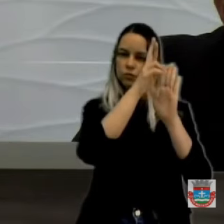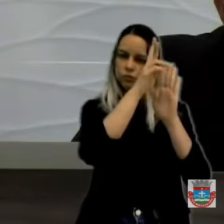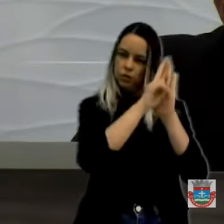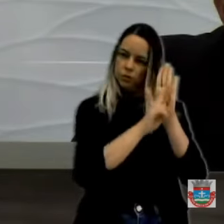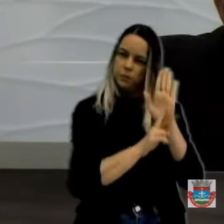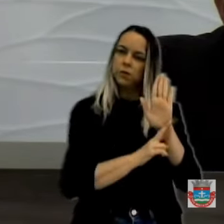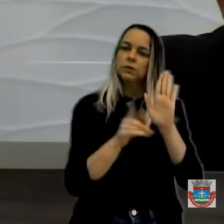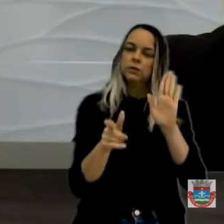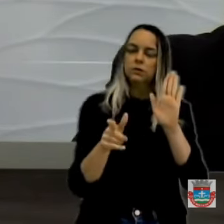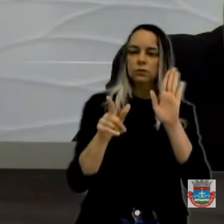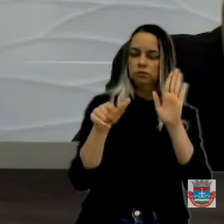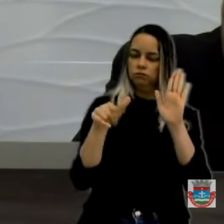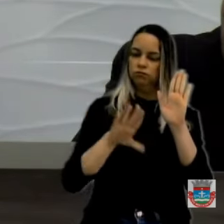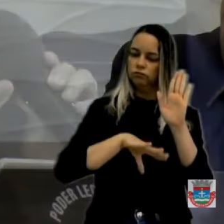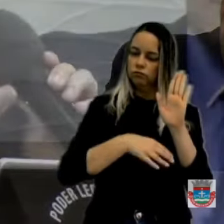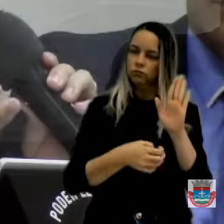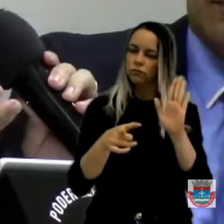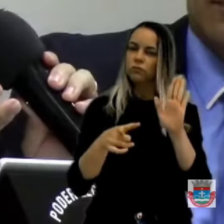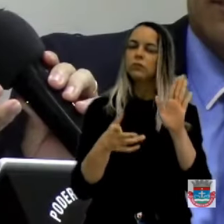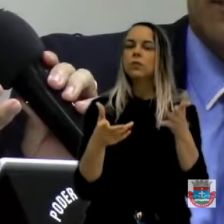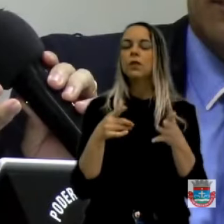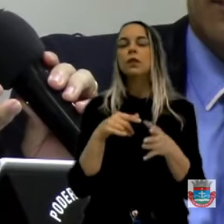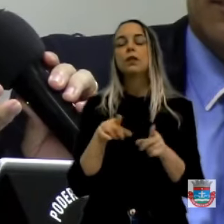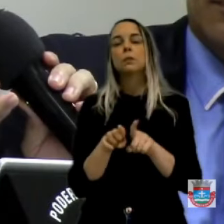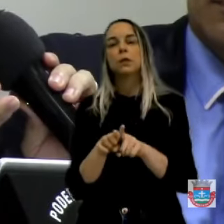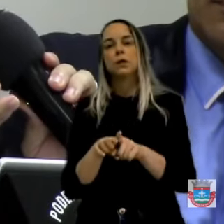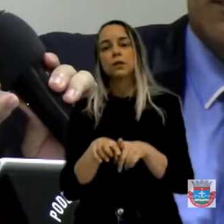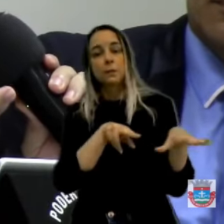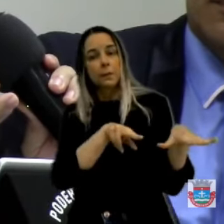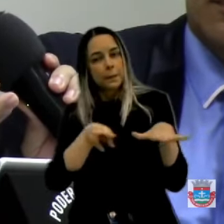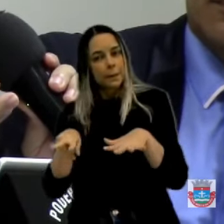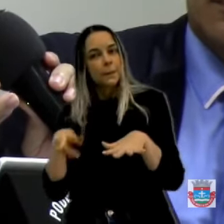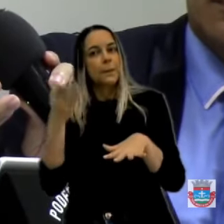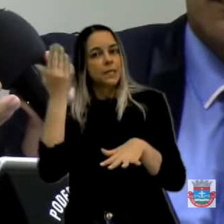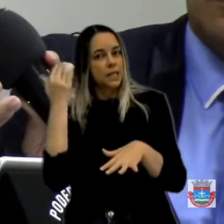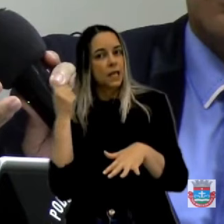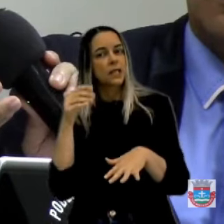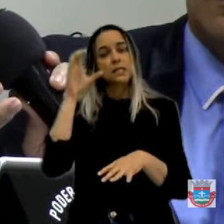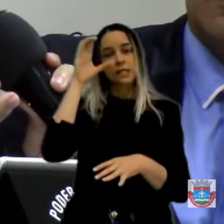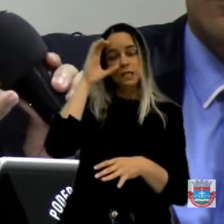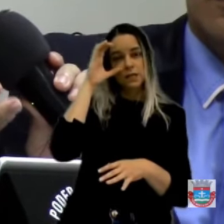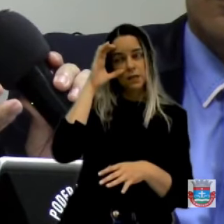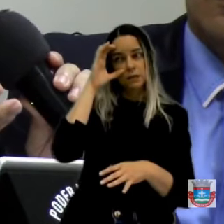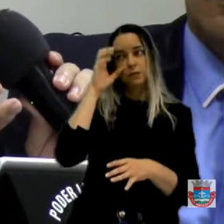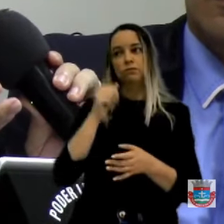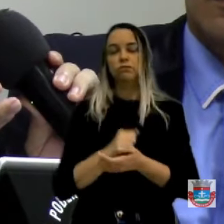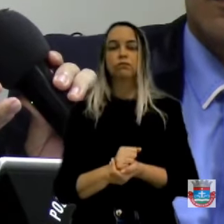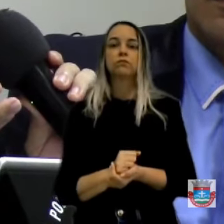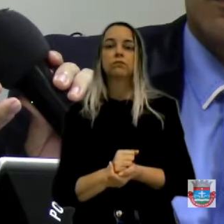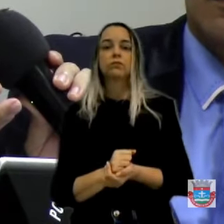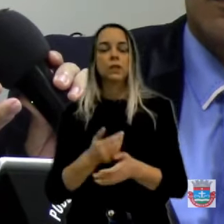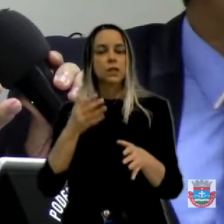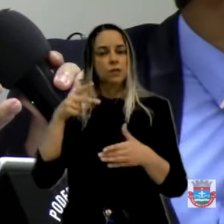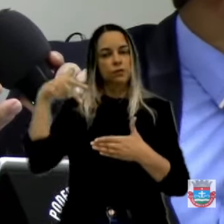Excelência. Semana passada, a vereadora Cícera foi à tribuna e chamou de palhaço os